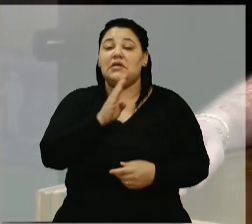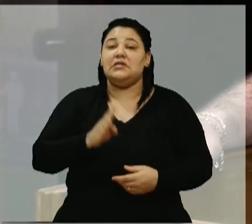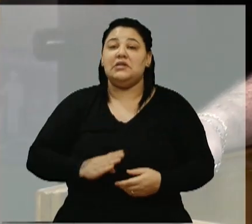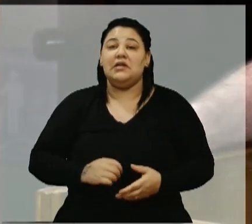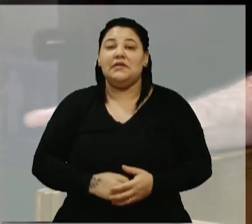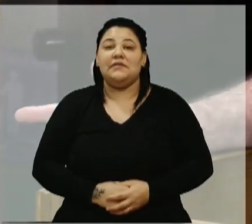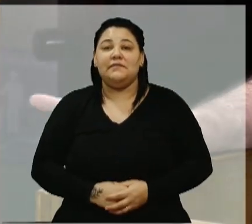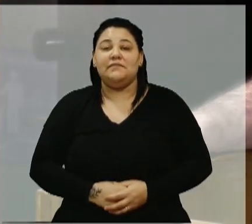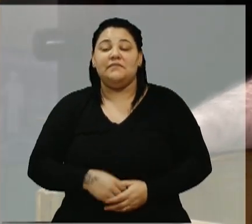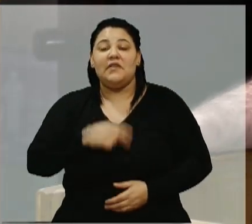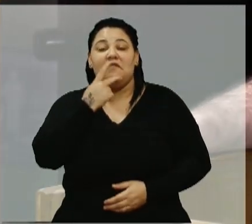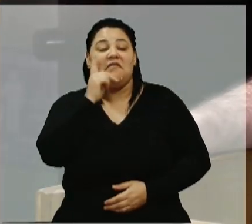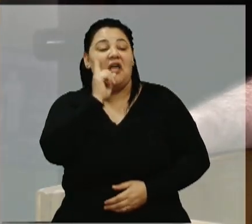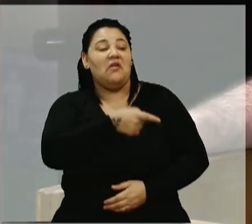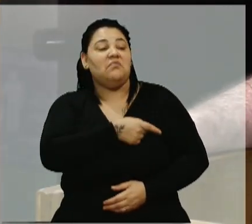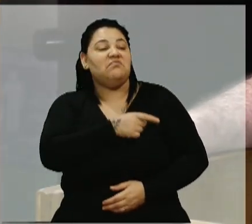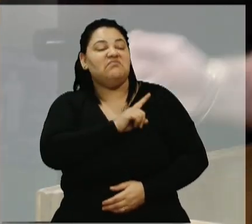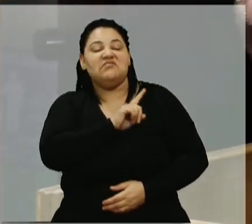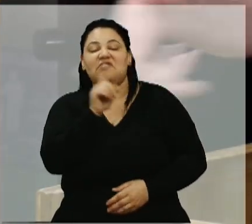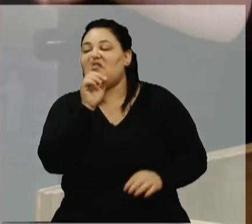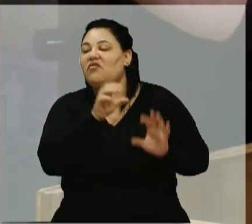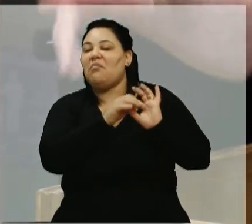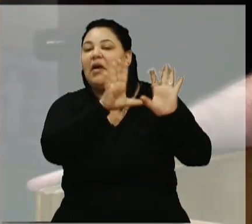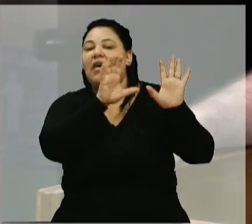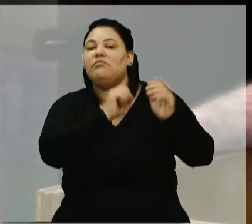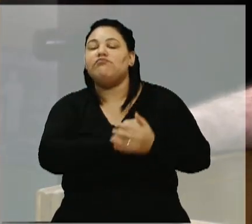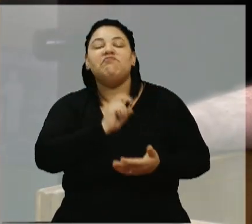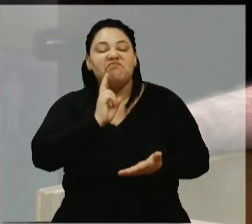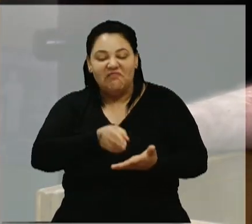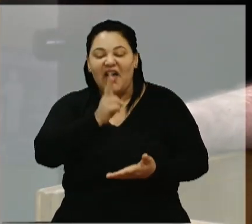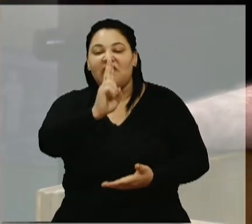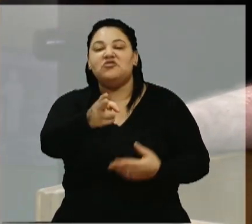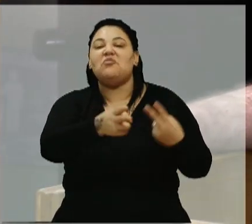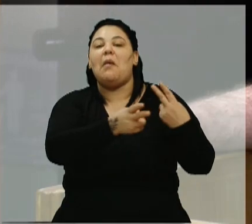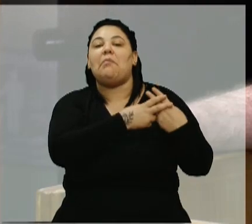despachou dizendo: não vou liberar, continua preso.